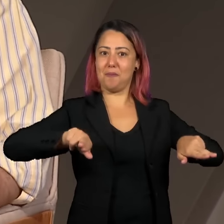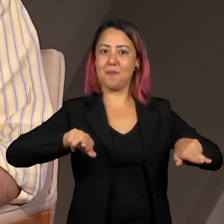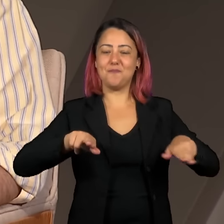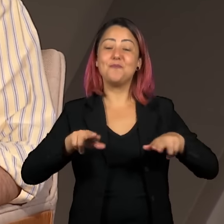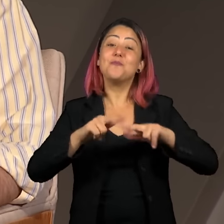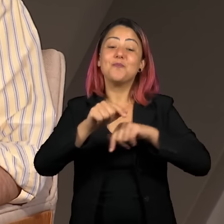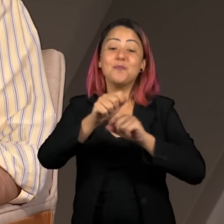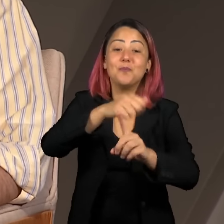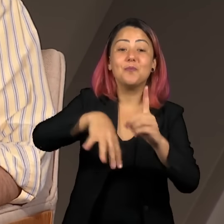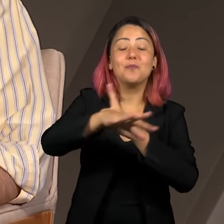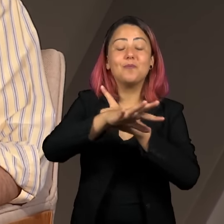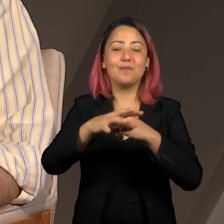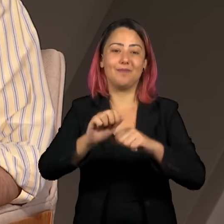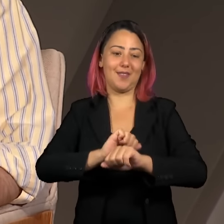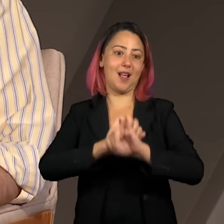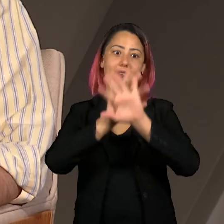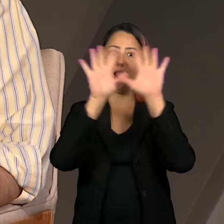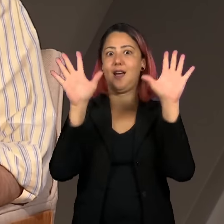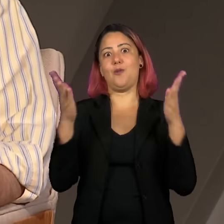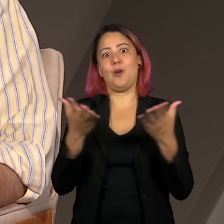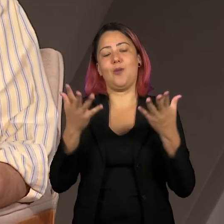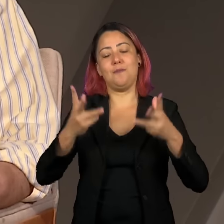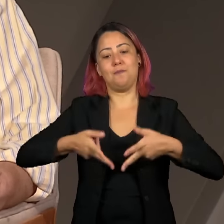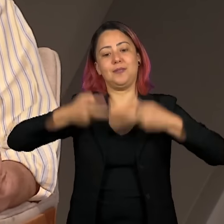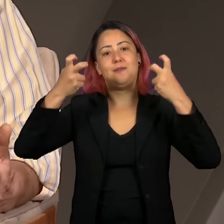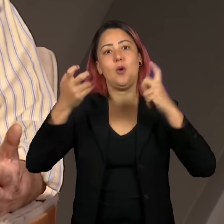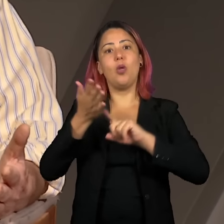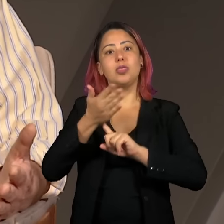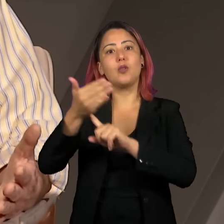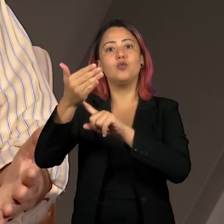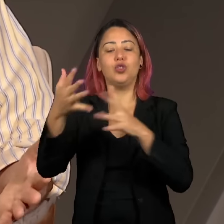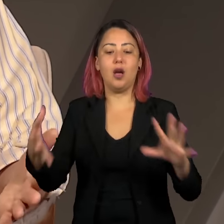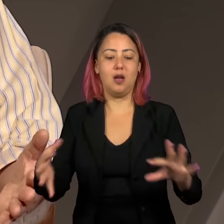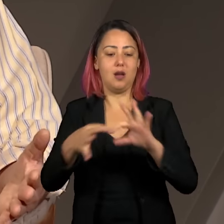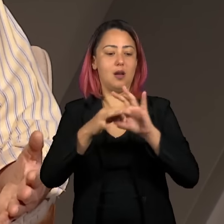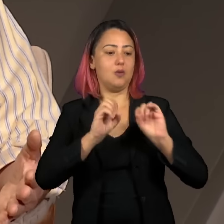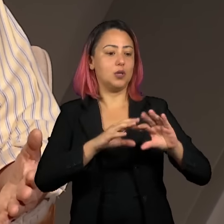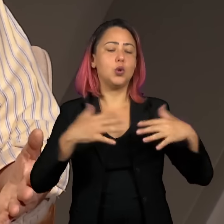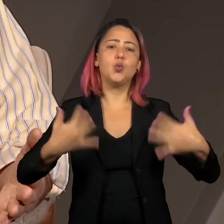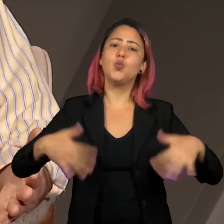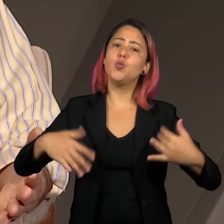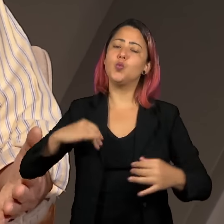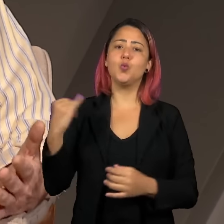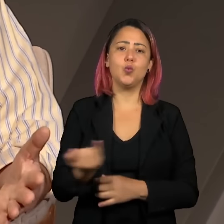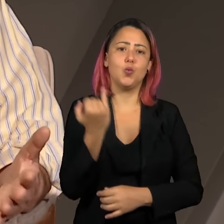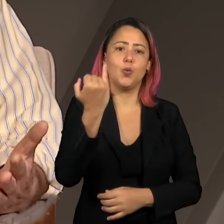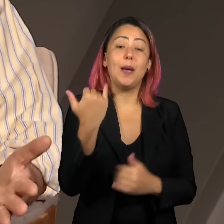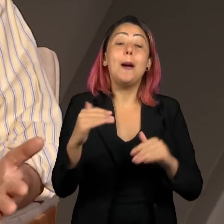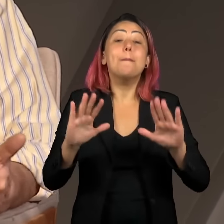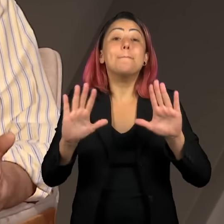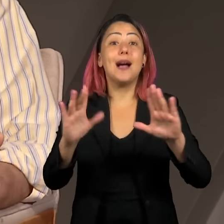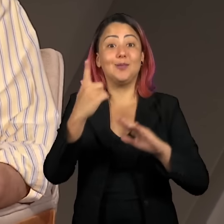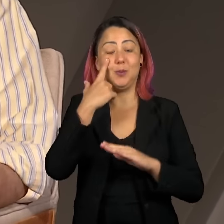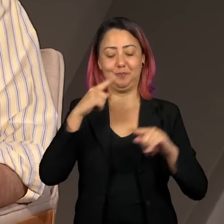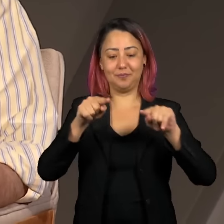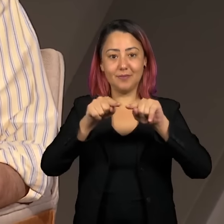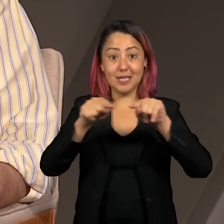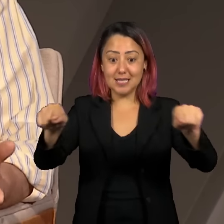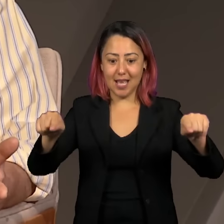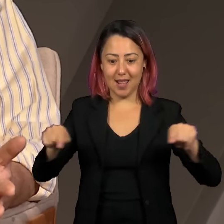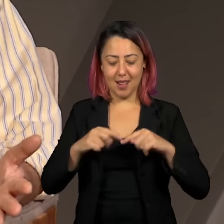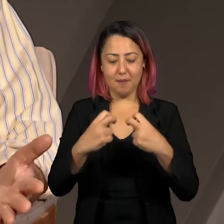sociedade que a tecnologia na educação é importante agora a sala de aula